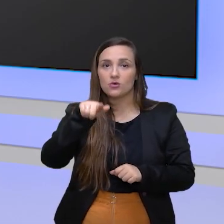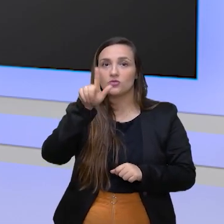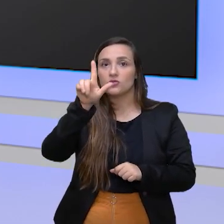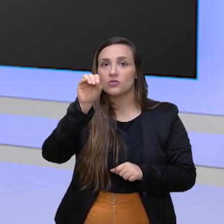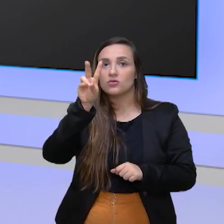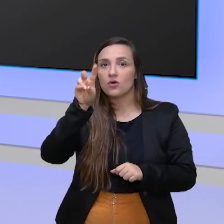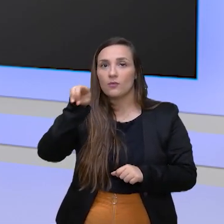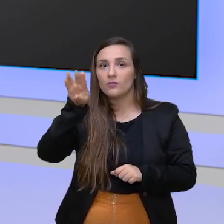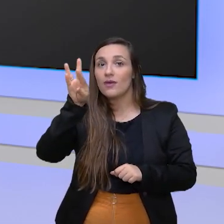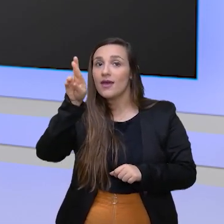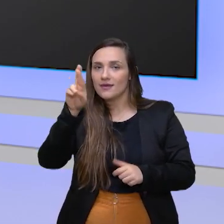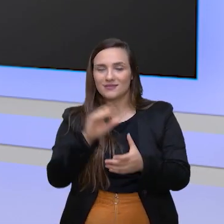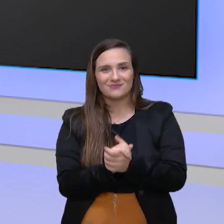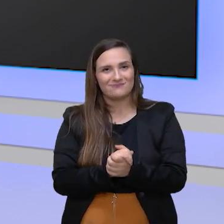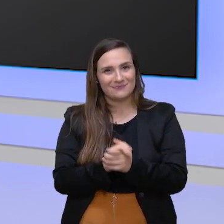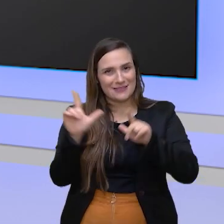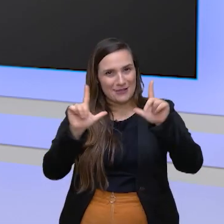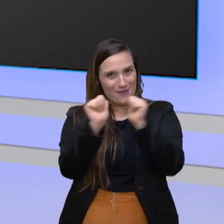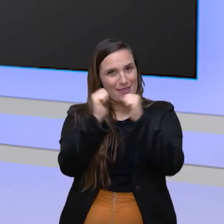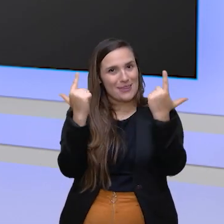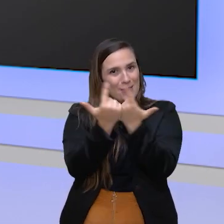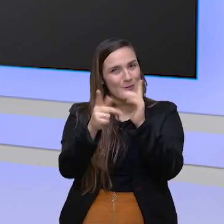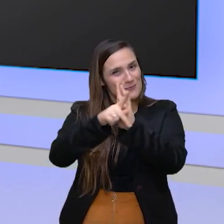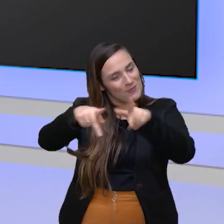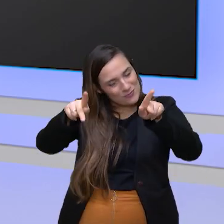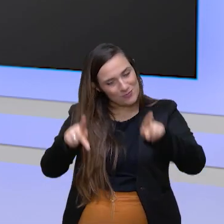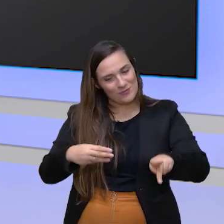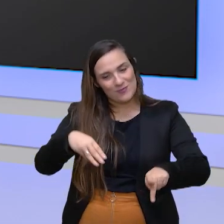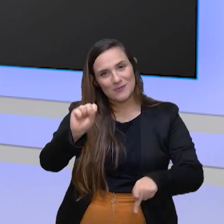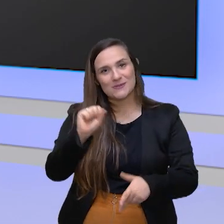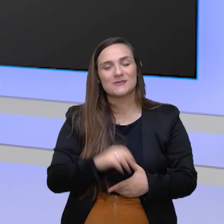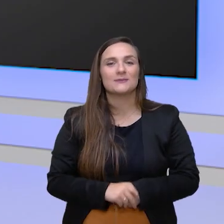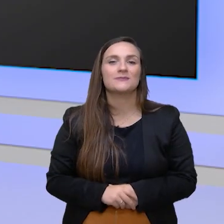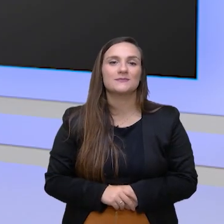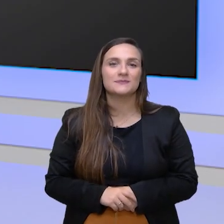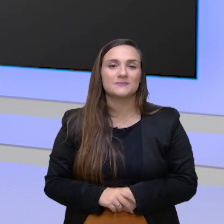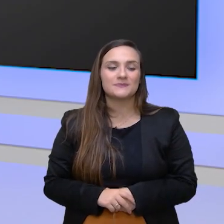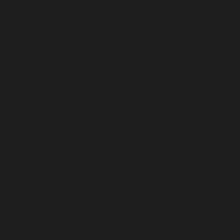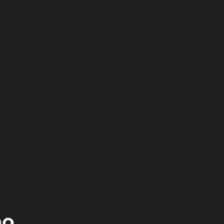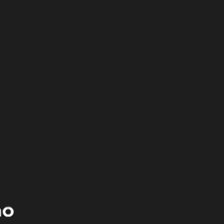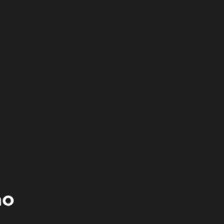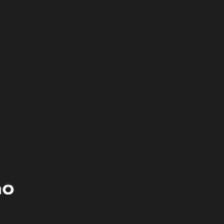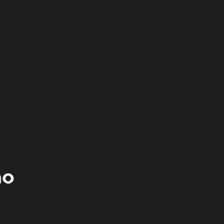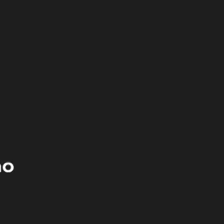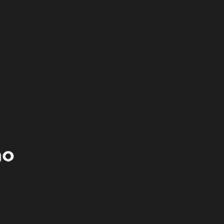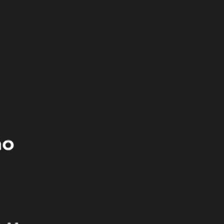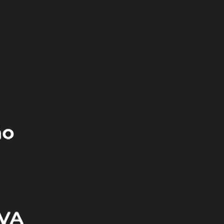al.ms.gov.br. TV Alemes, a TV da gente de MS.